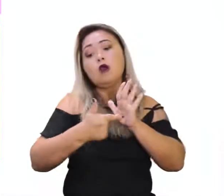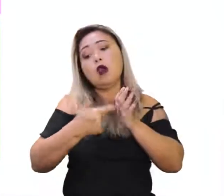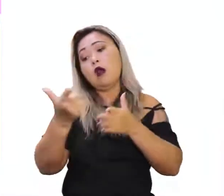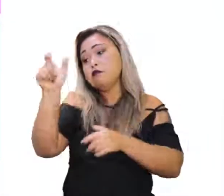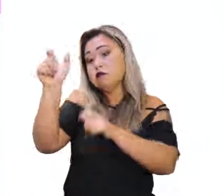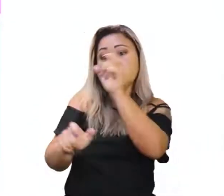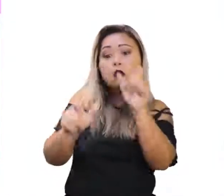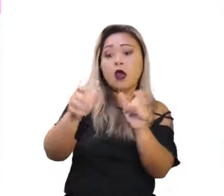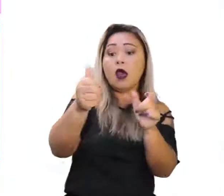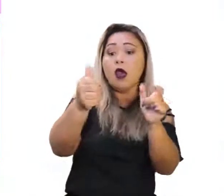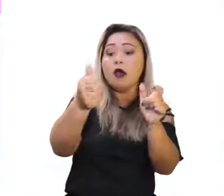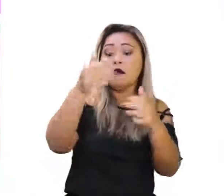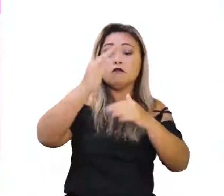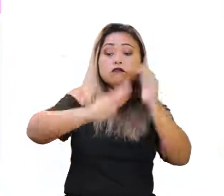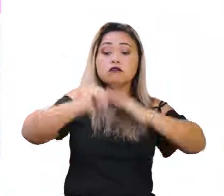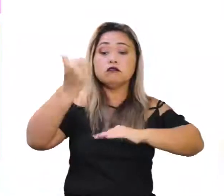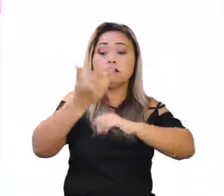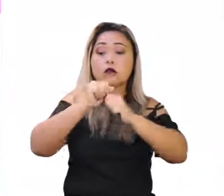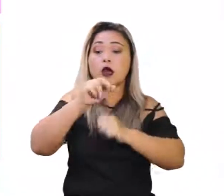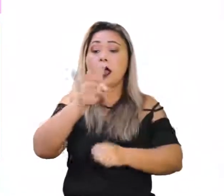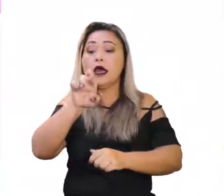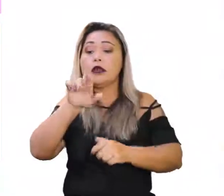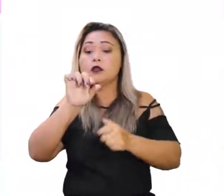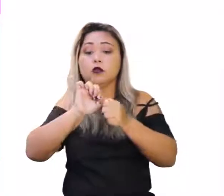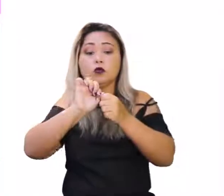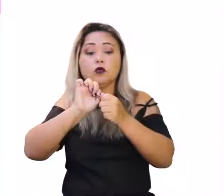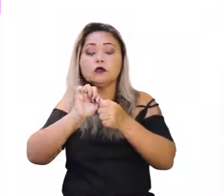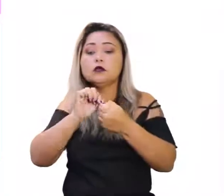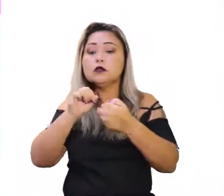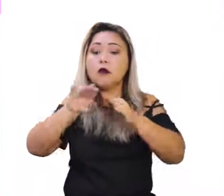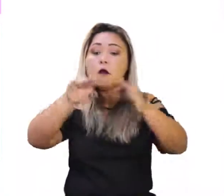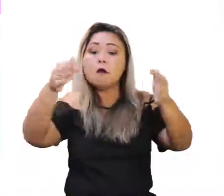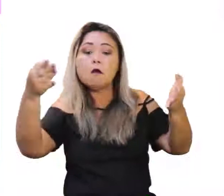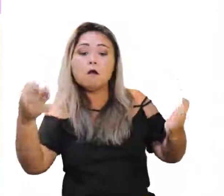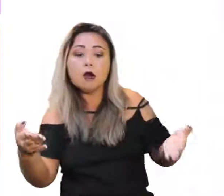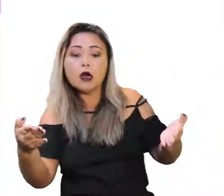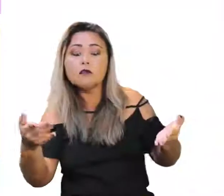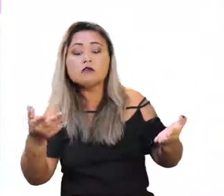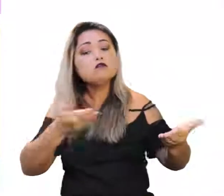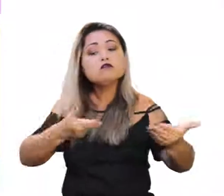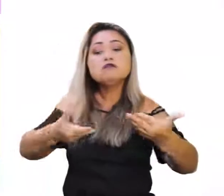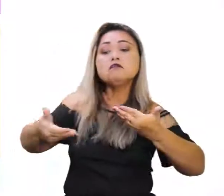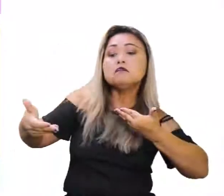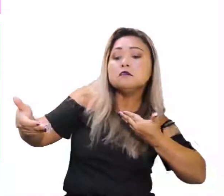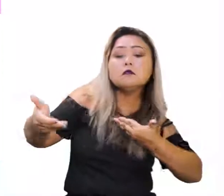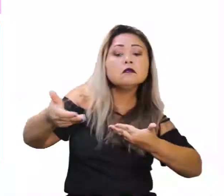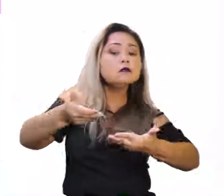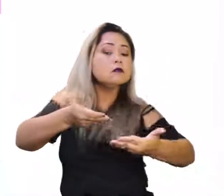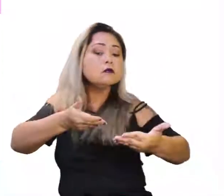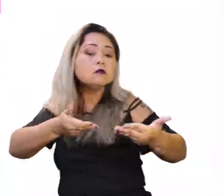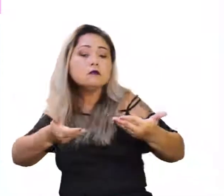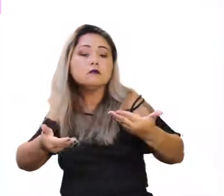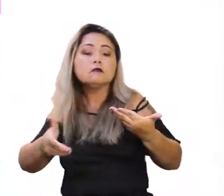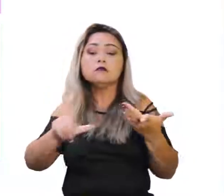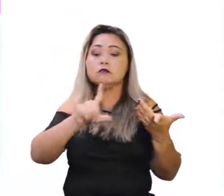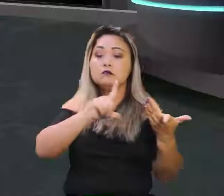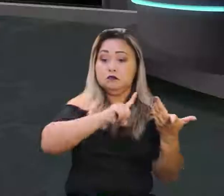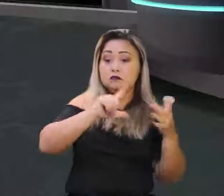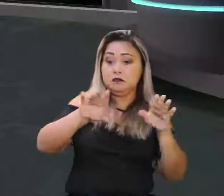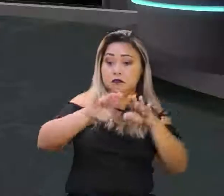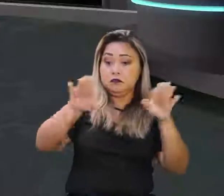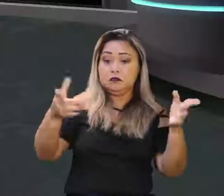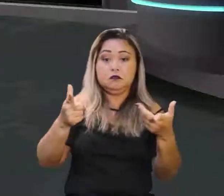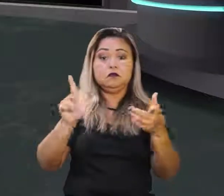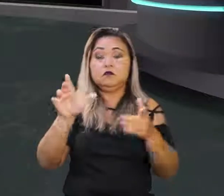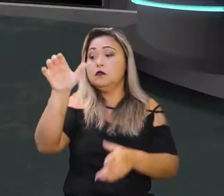atores e um palco, atuando e dialogando entre si. Então, sempre vai haver ali a peça teatral,